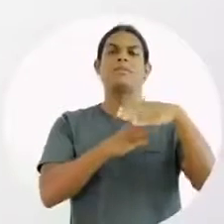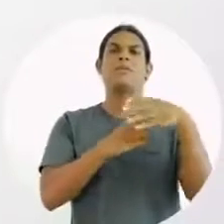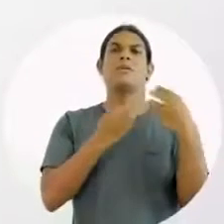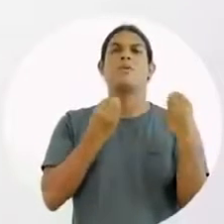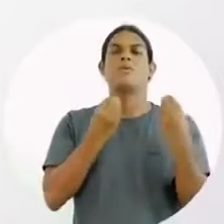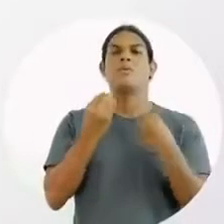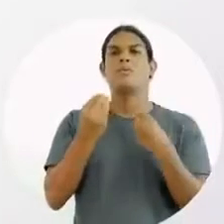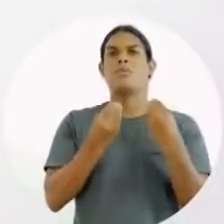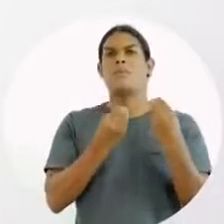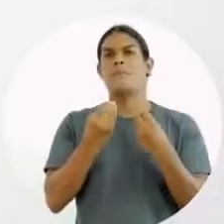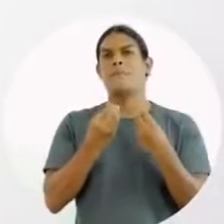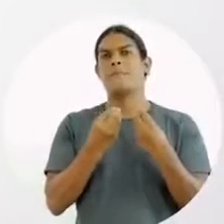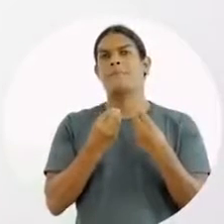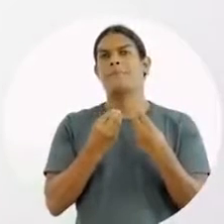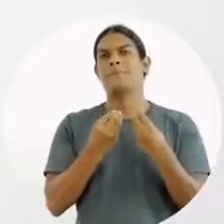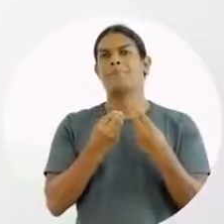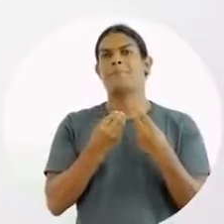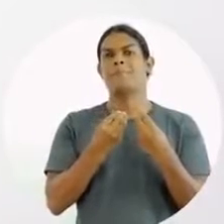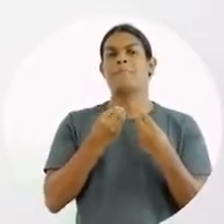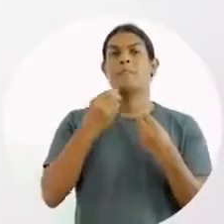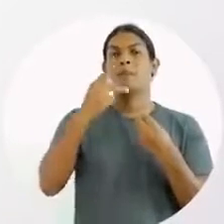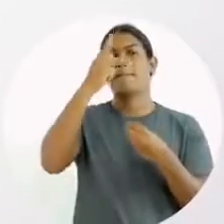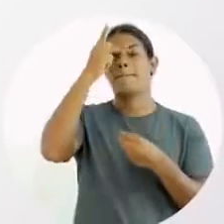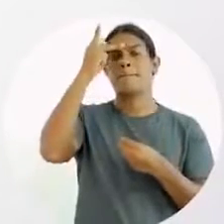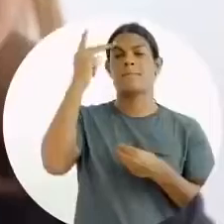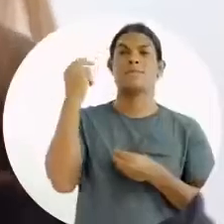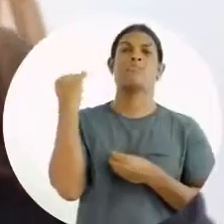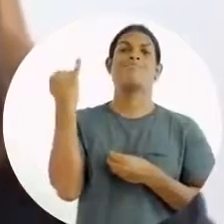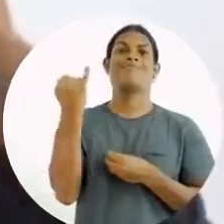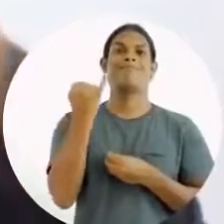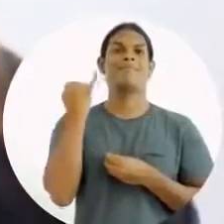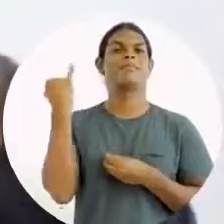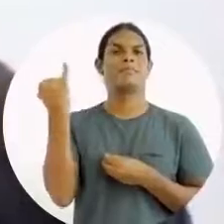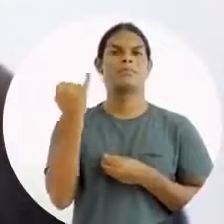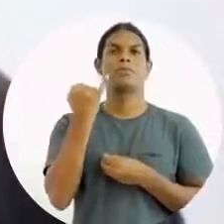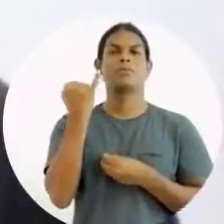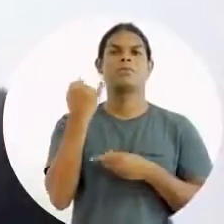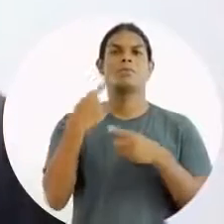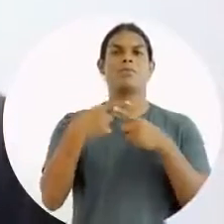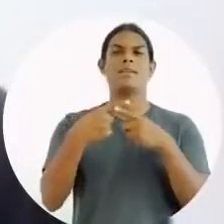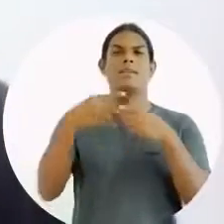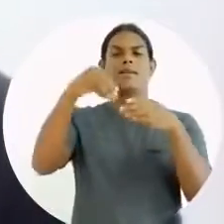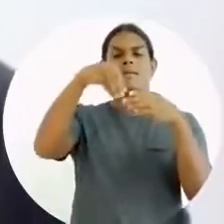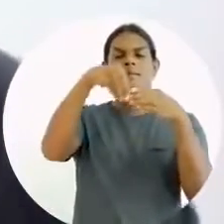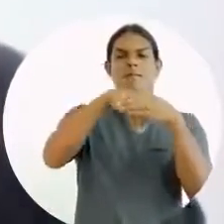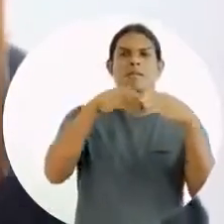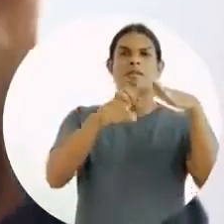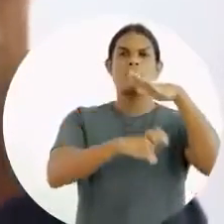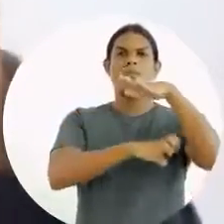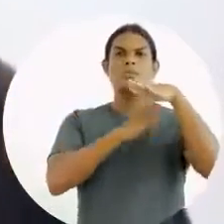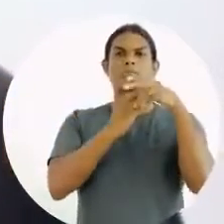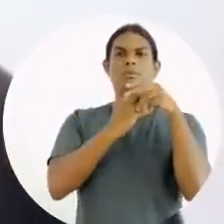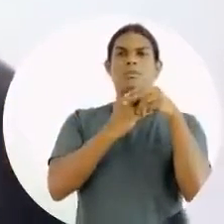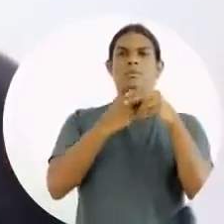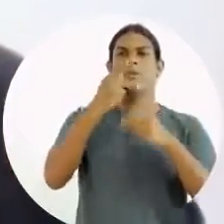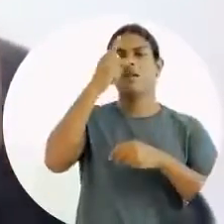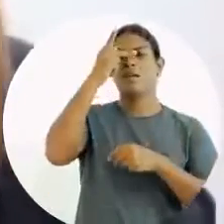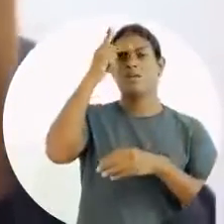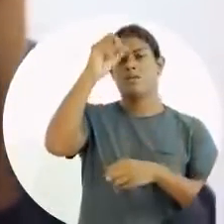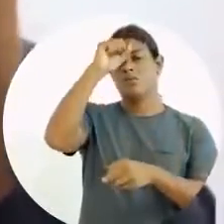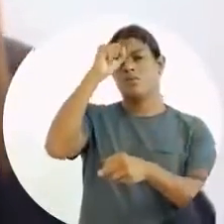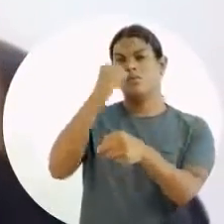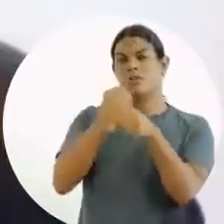as pessoas hoje são extremamente importantes. As pessoas são vistas como seres dotados de inteligência,